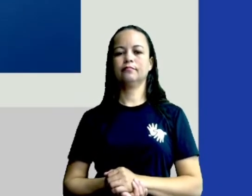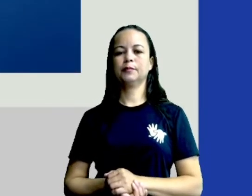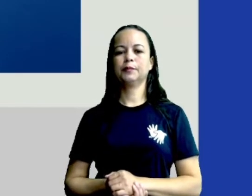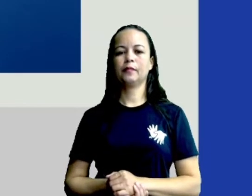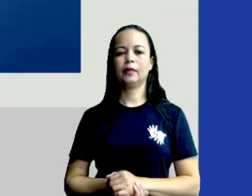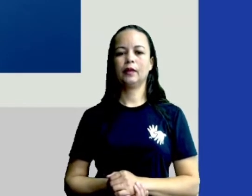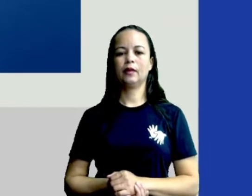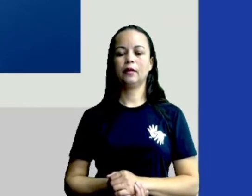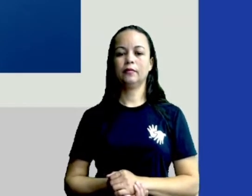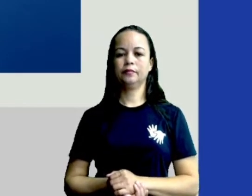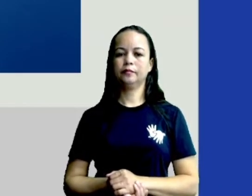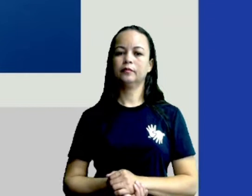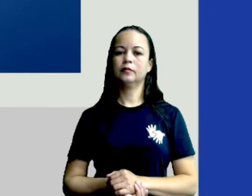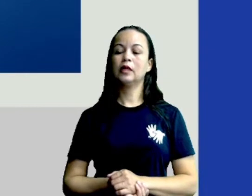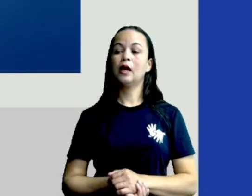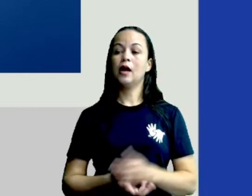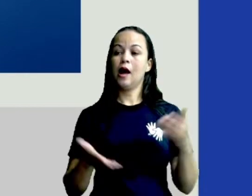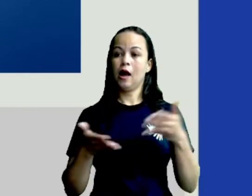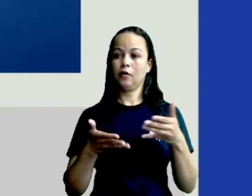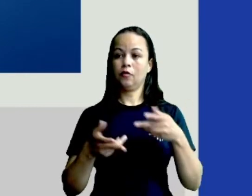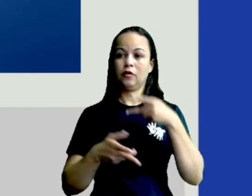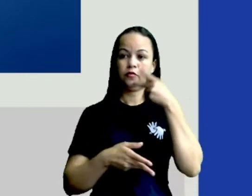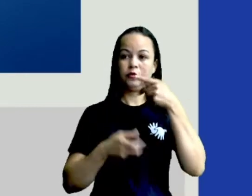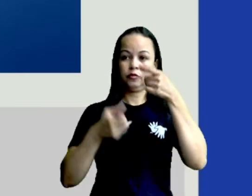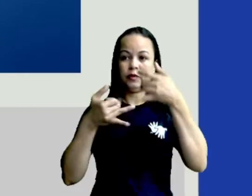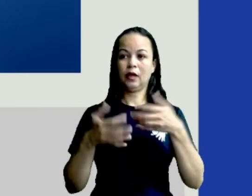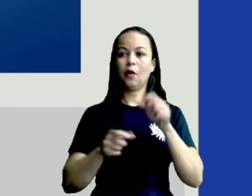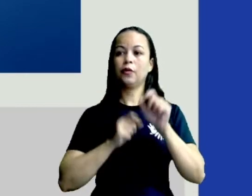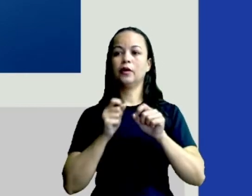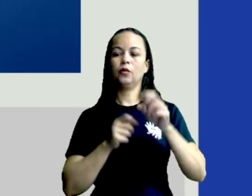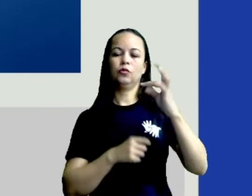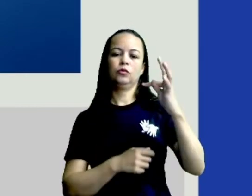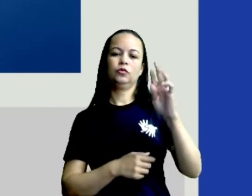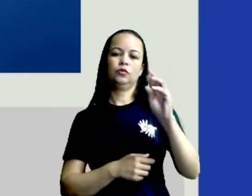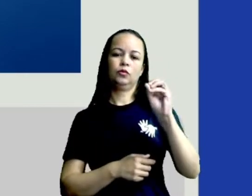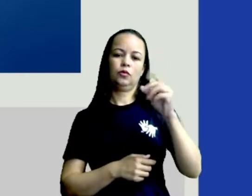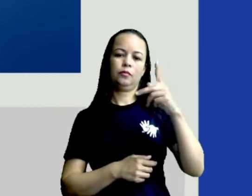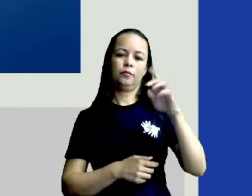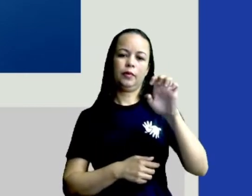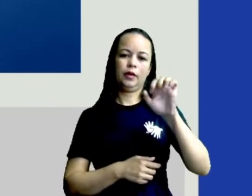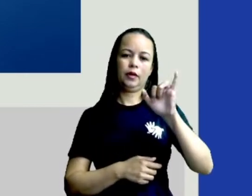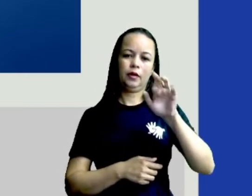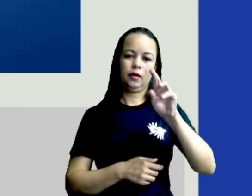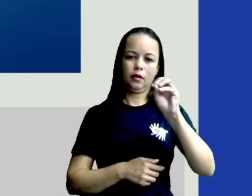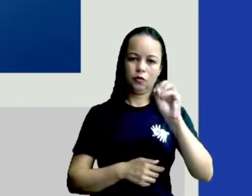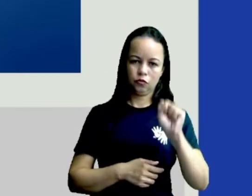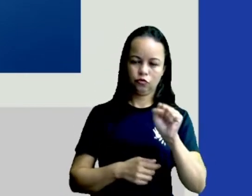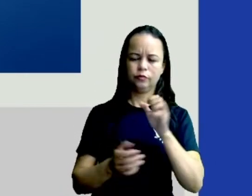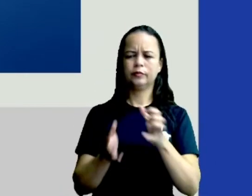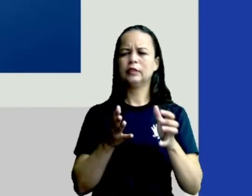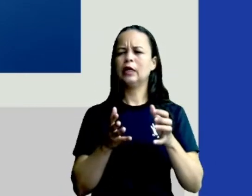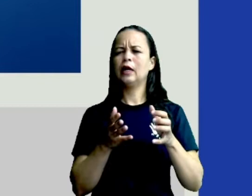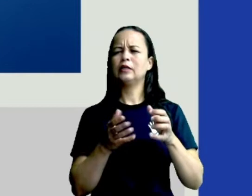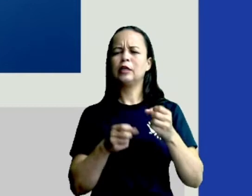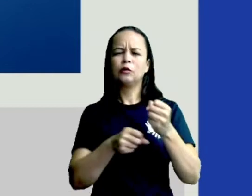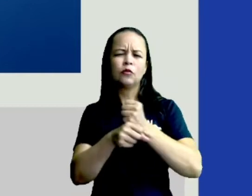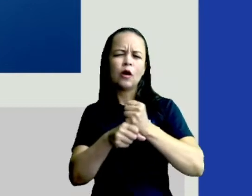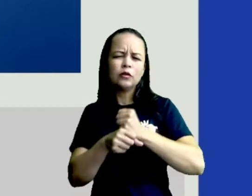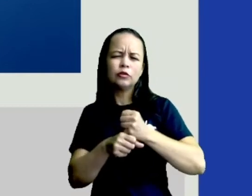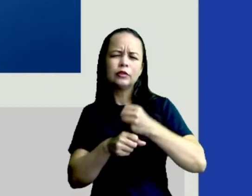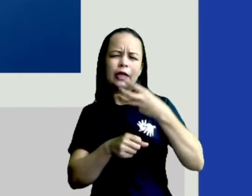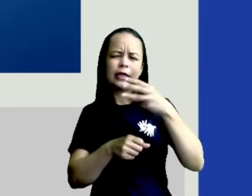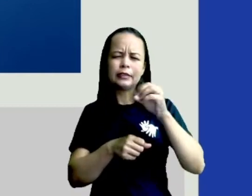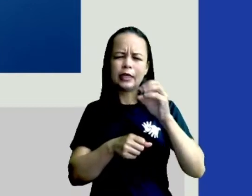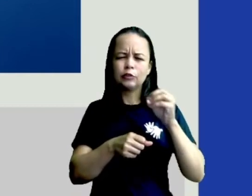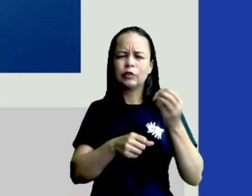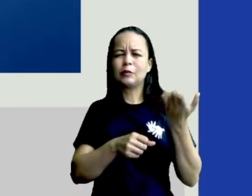próxima. Os tropeiros. Olha aí, vamos falar um pouquinho sobre os tropeiros. Há cerca de 300 anos,